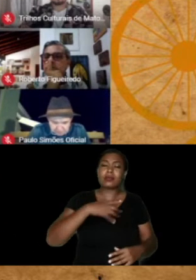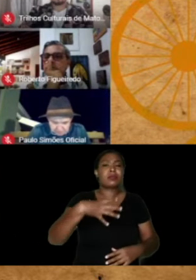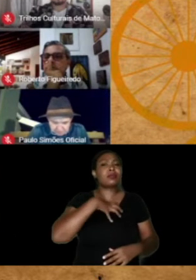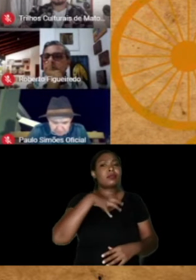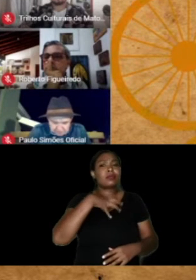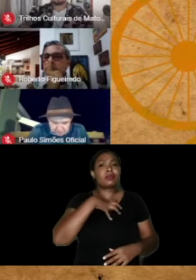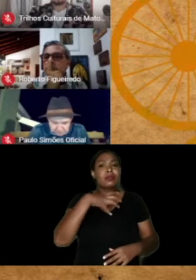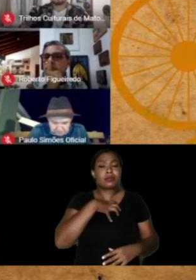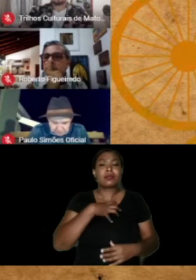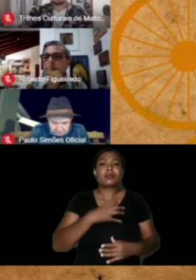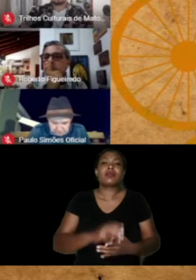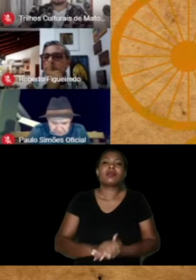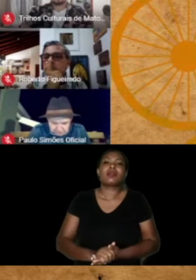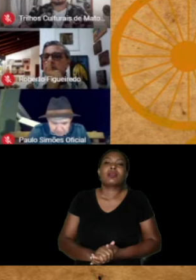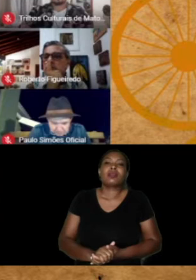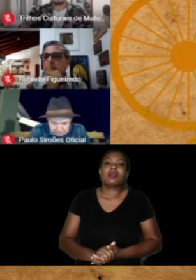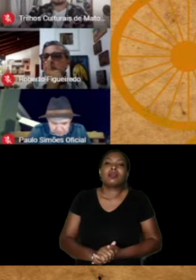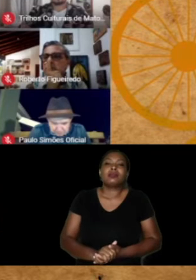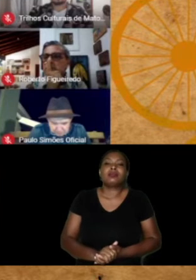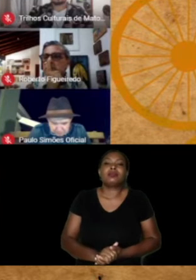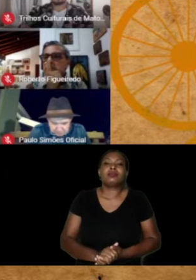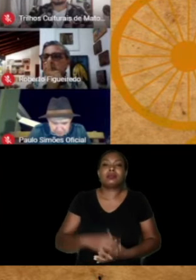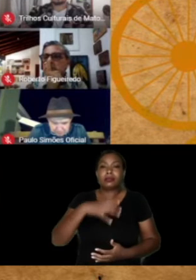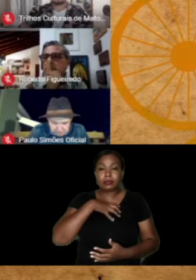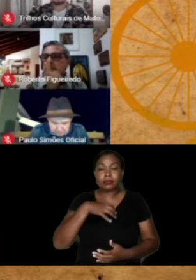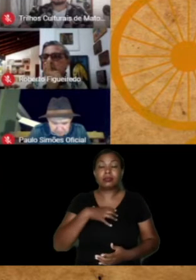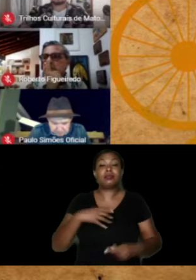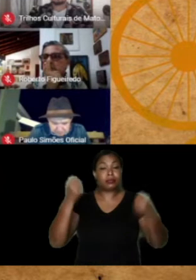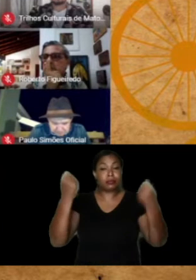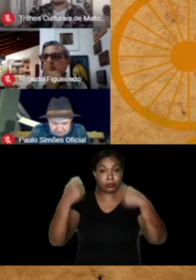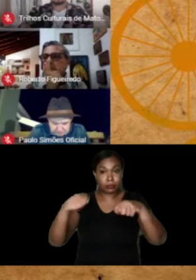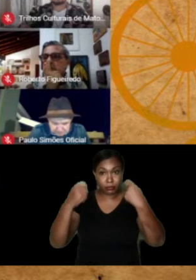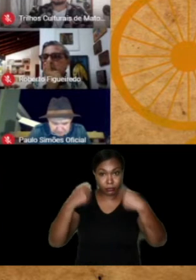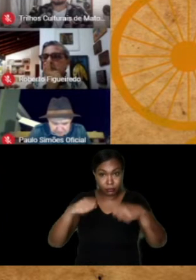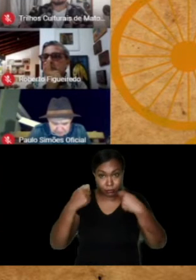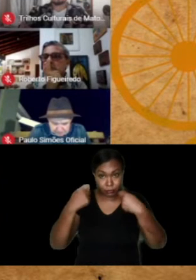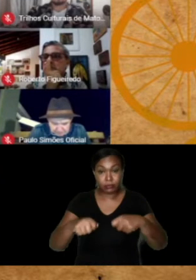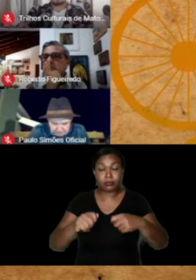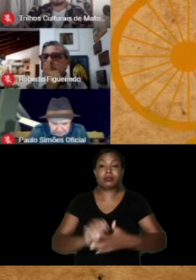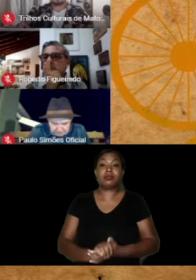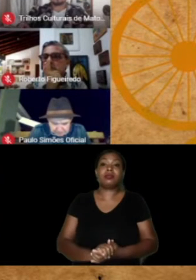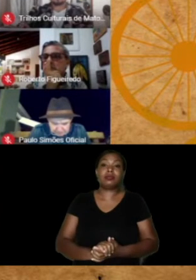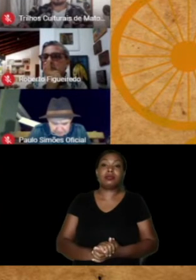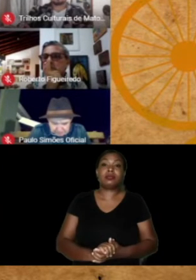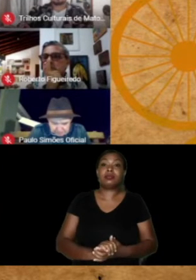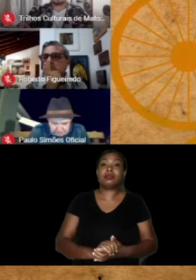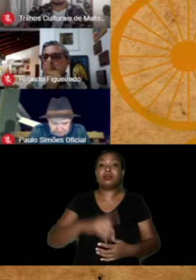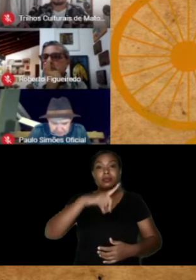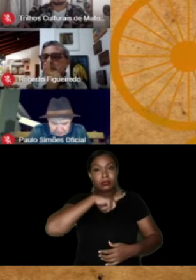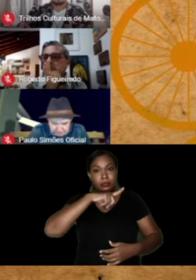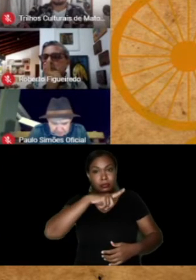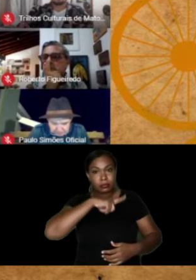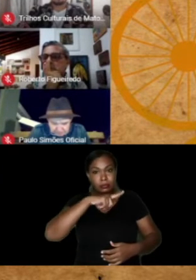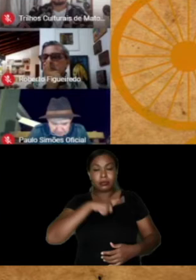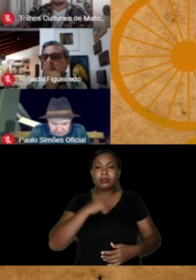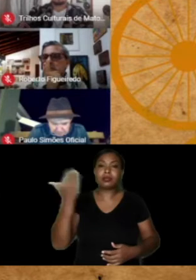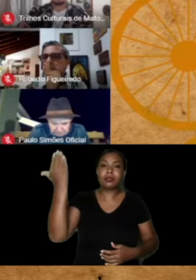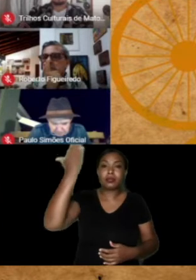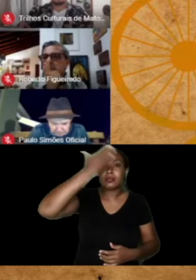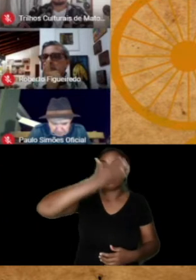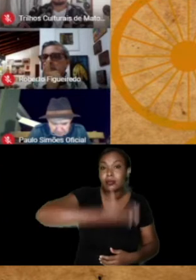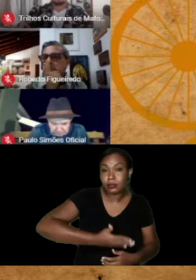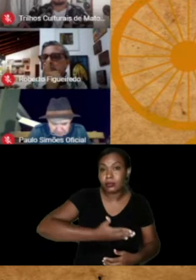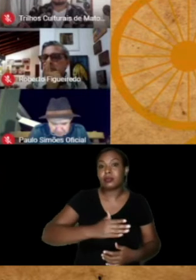assim, uma necessidade, e isso tem sido comprovado pelo número